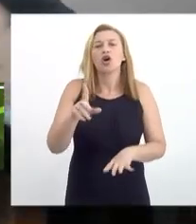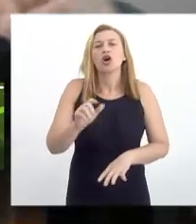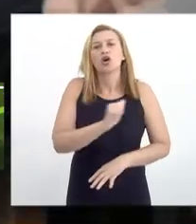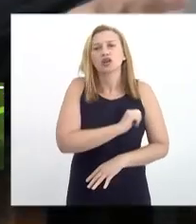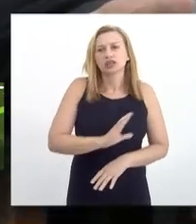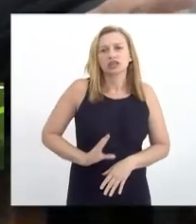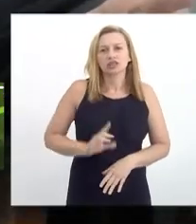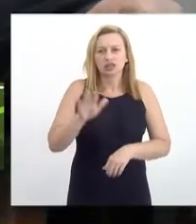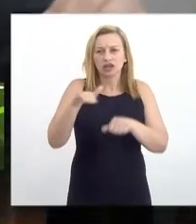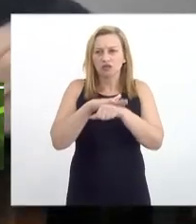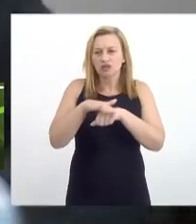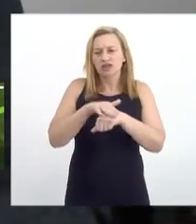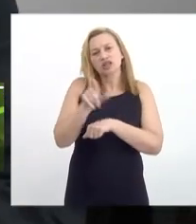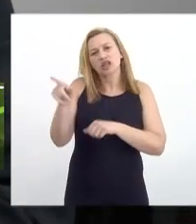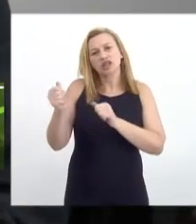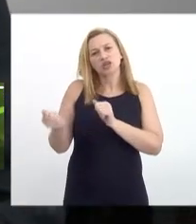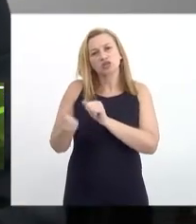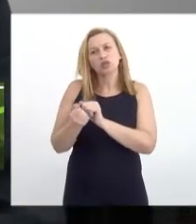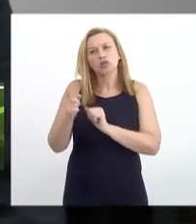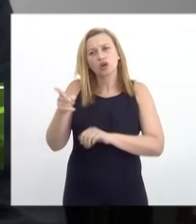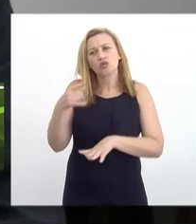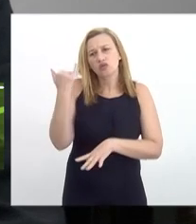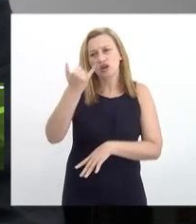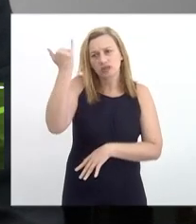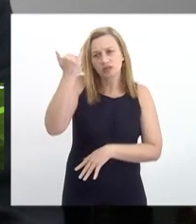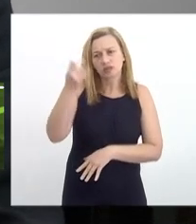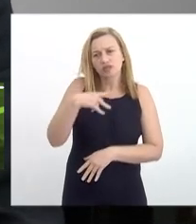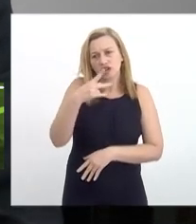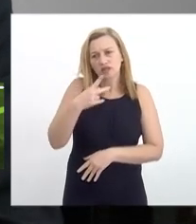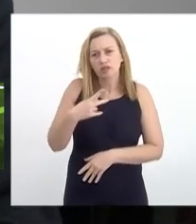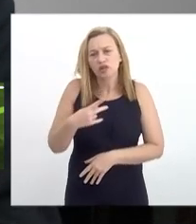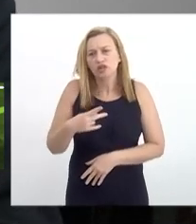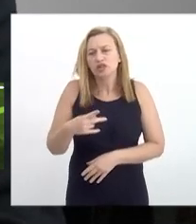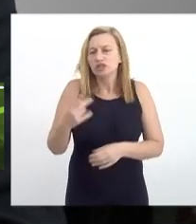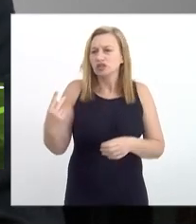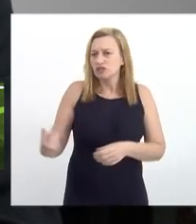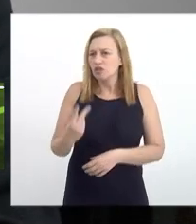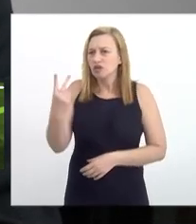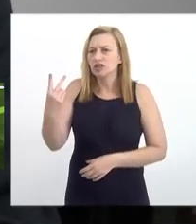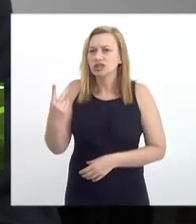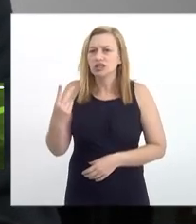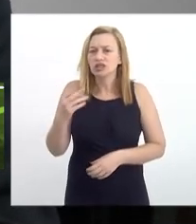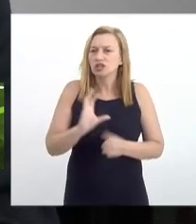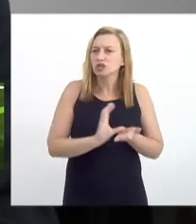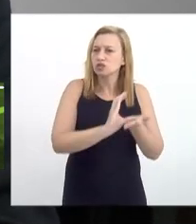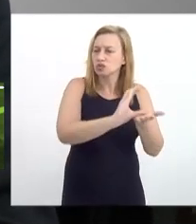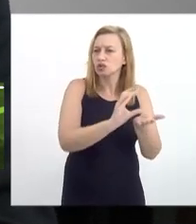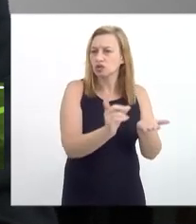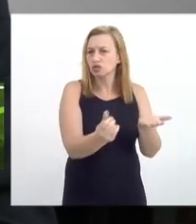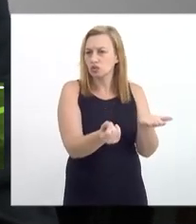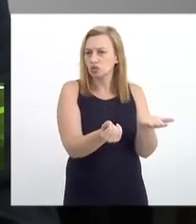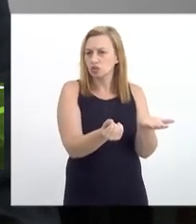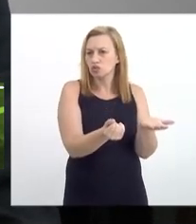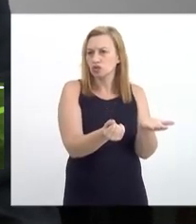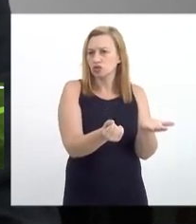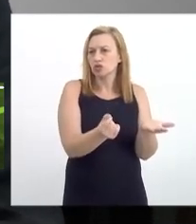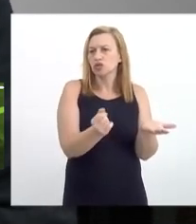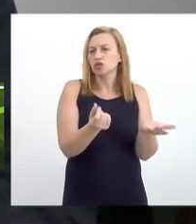você estava conversando ali ao lado, eu falei da importância de nós pensarmos também em preservar os recursos do Fundo Estadual de Combate à Pobreza.